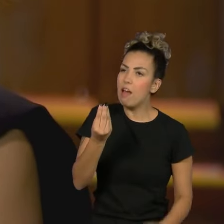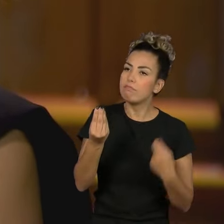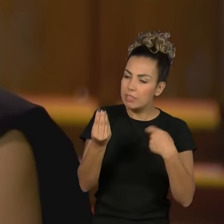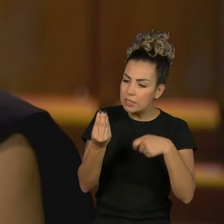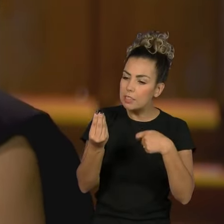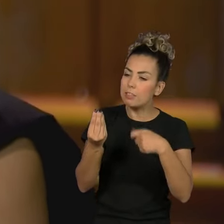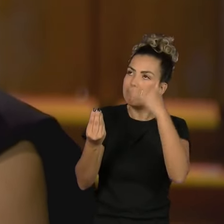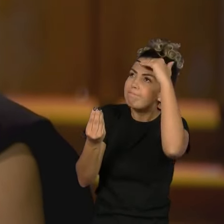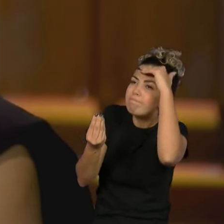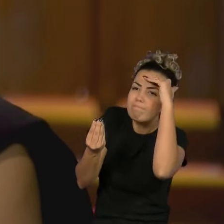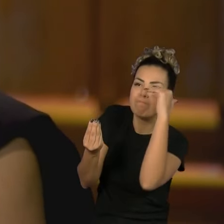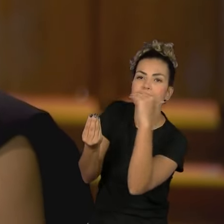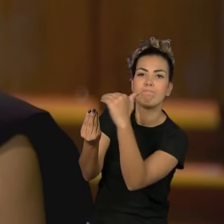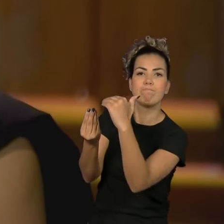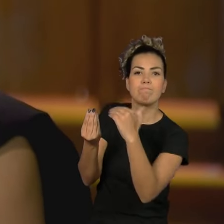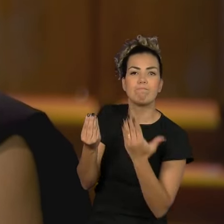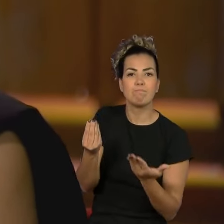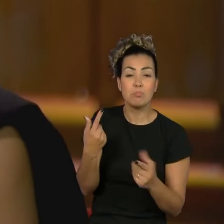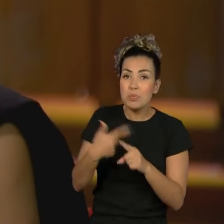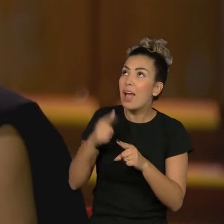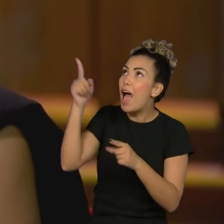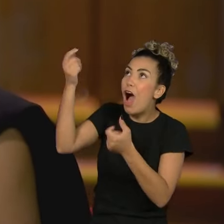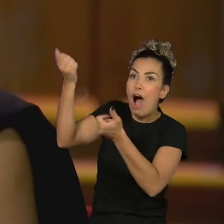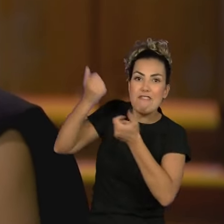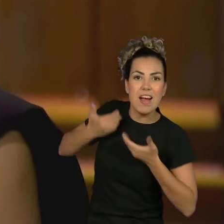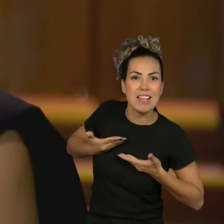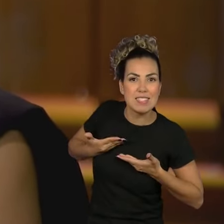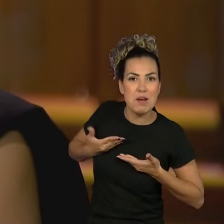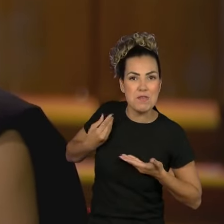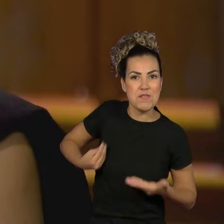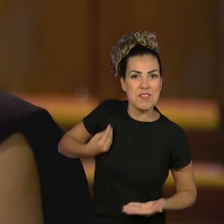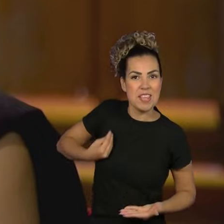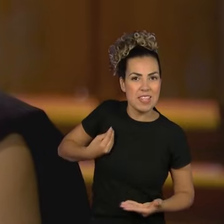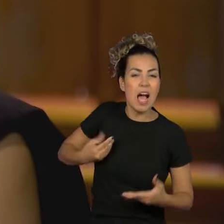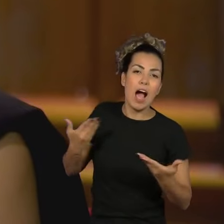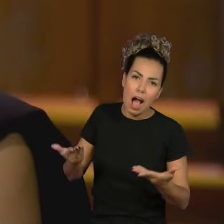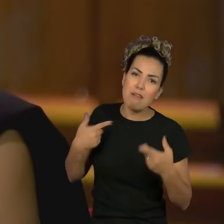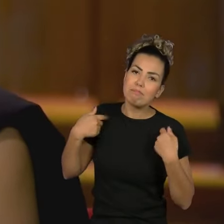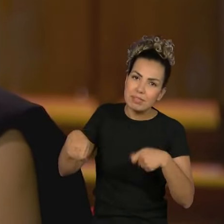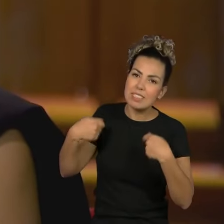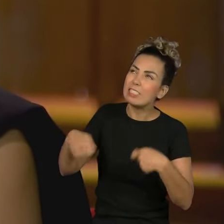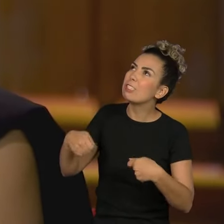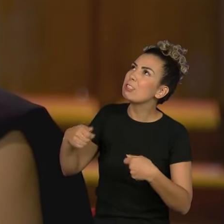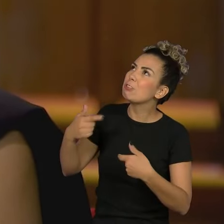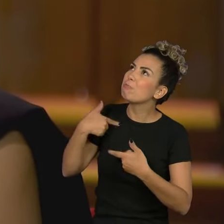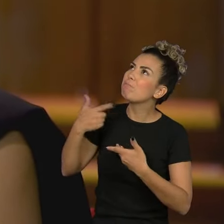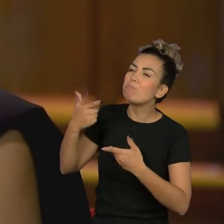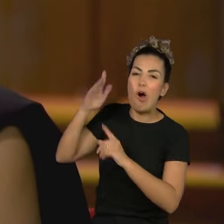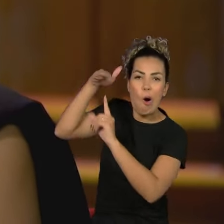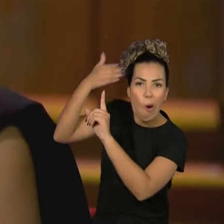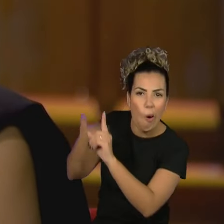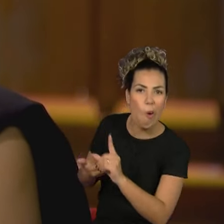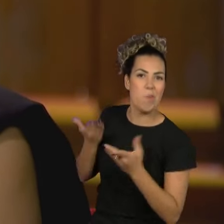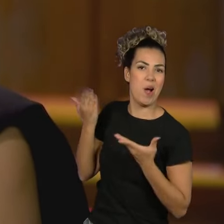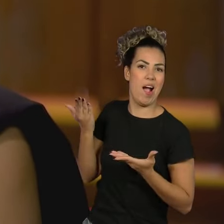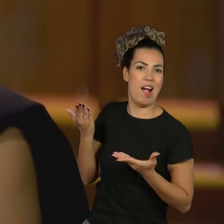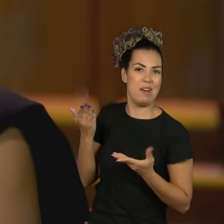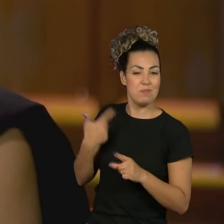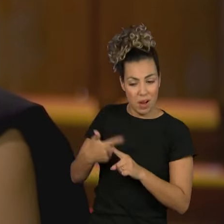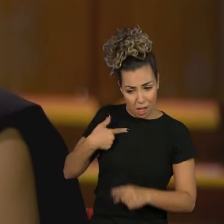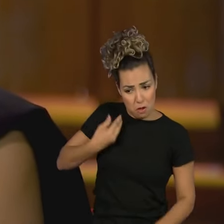ele termos a licença de estarmos aqui eh e fazer juz a ele Honrar esse essa presença eh